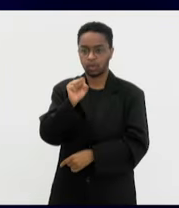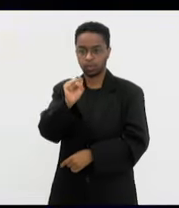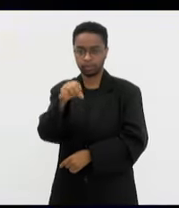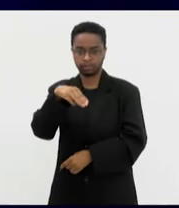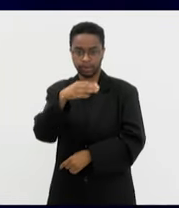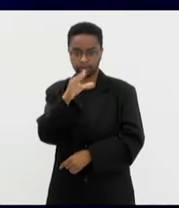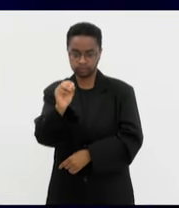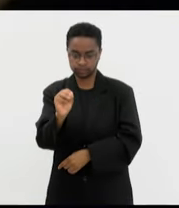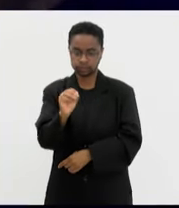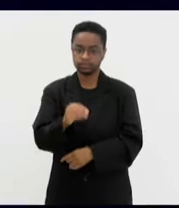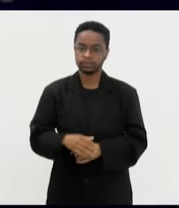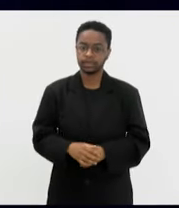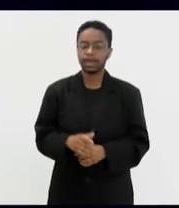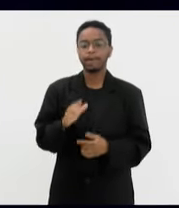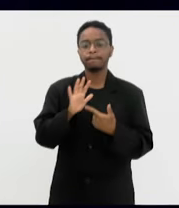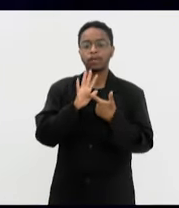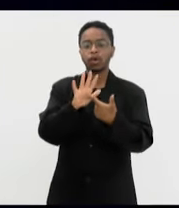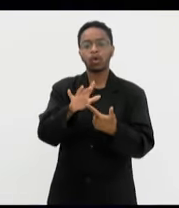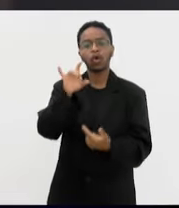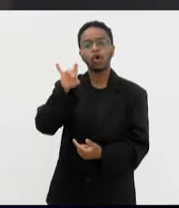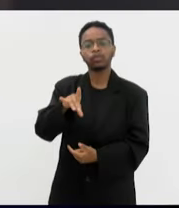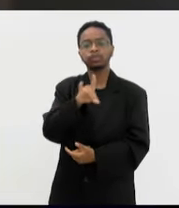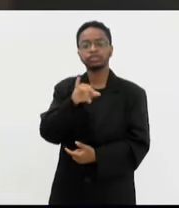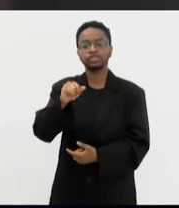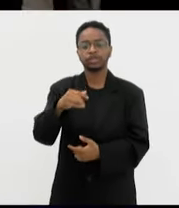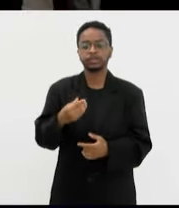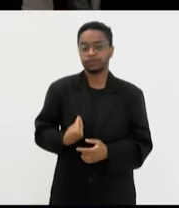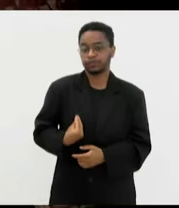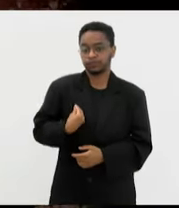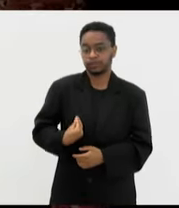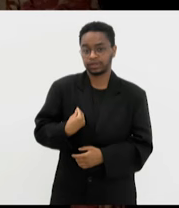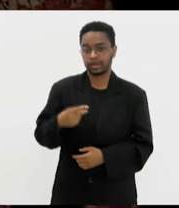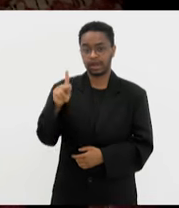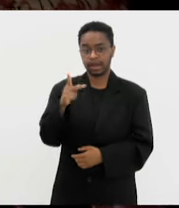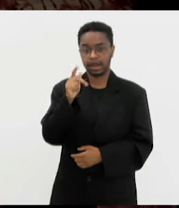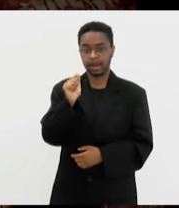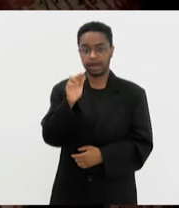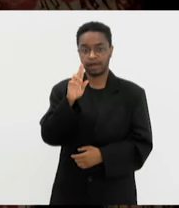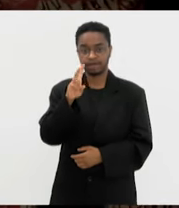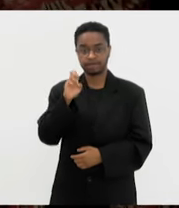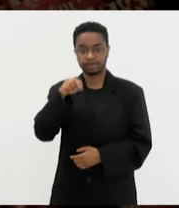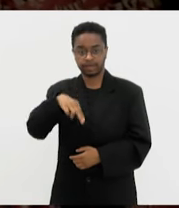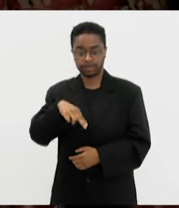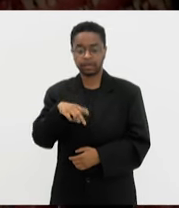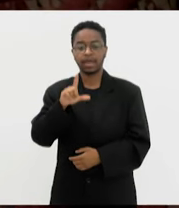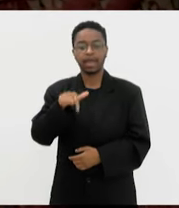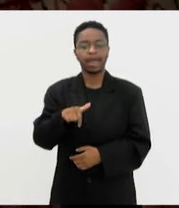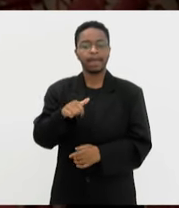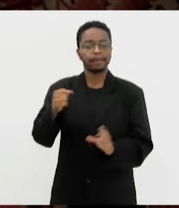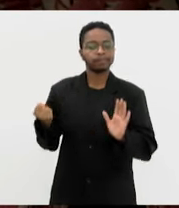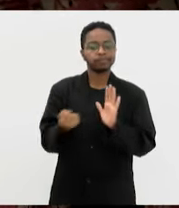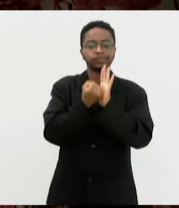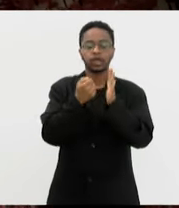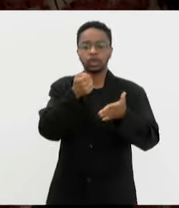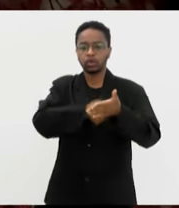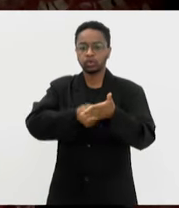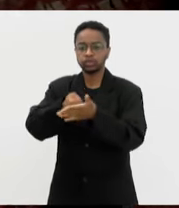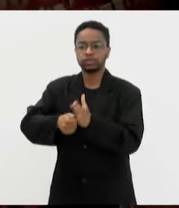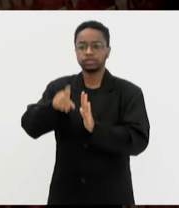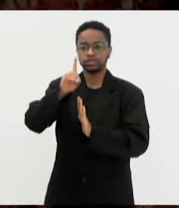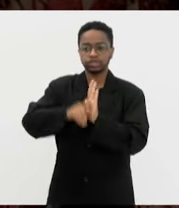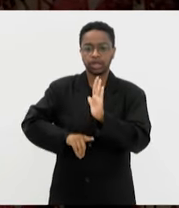é inspirado nos últimos dias de vida do ativista Harvey Milk, um ícone na luta pelos direitos das